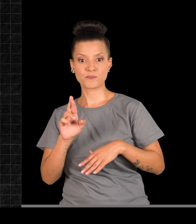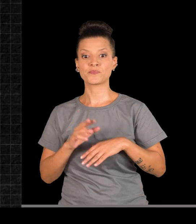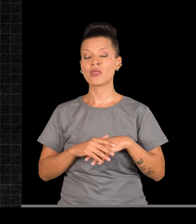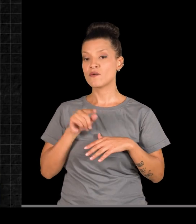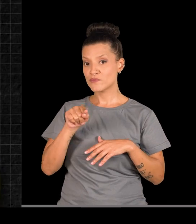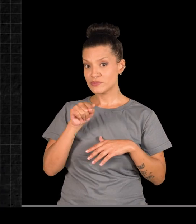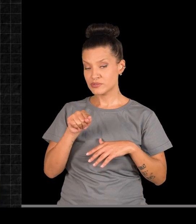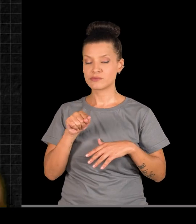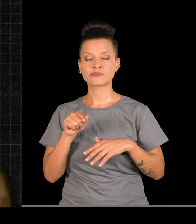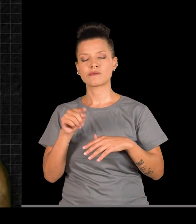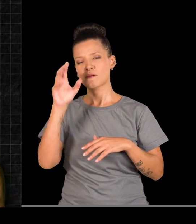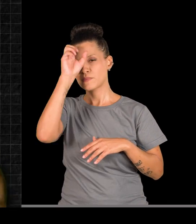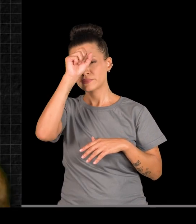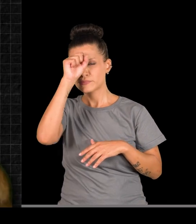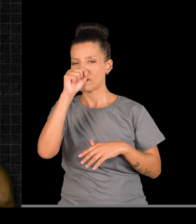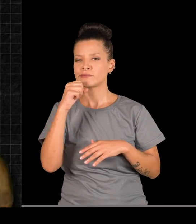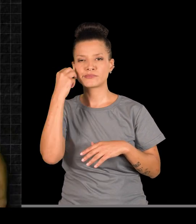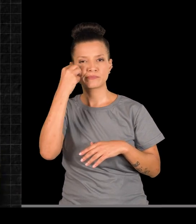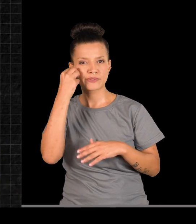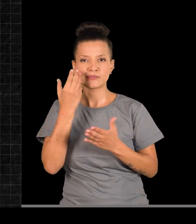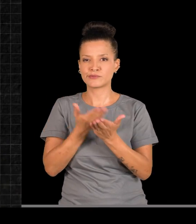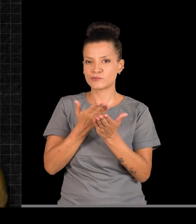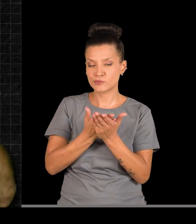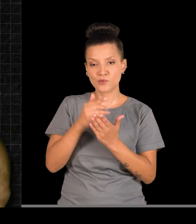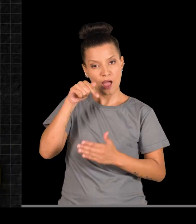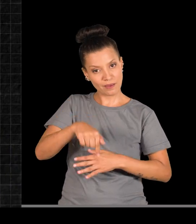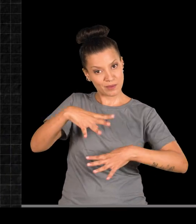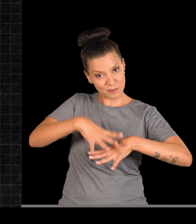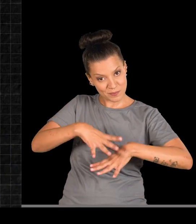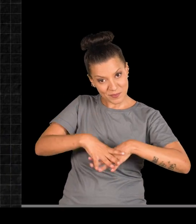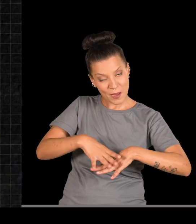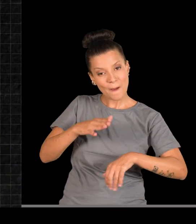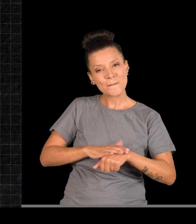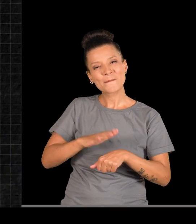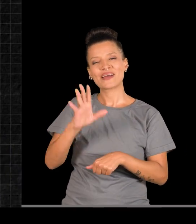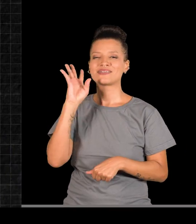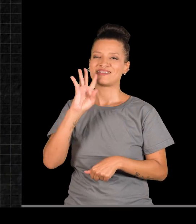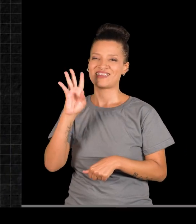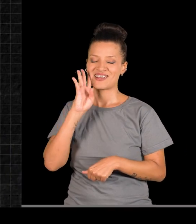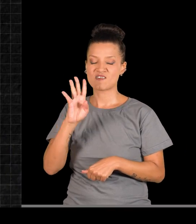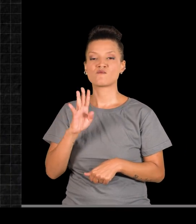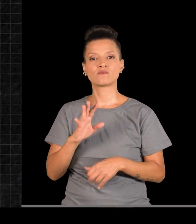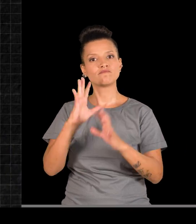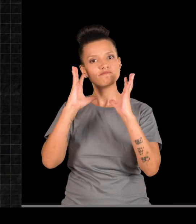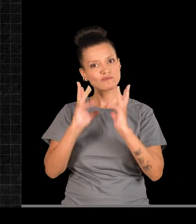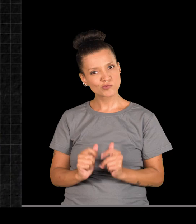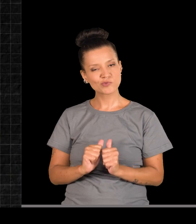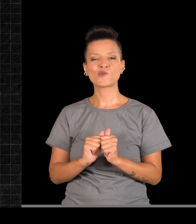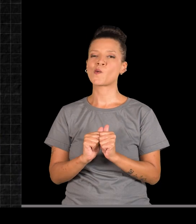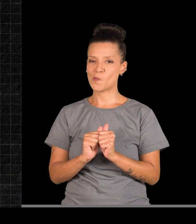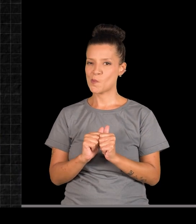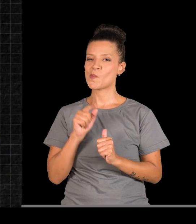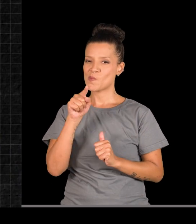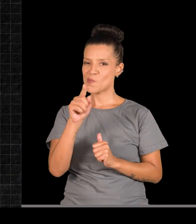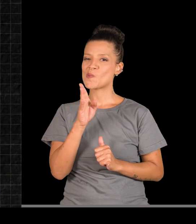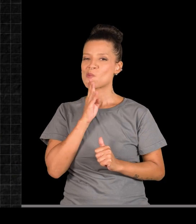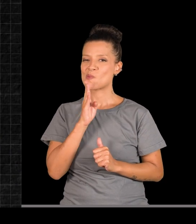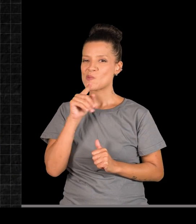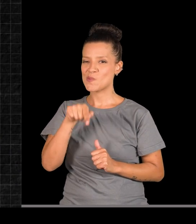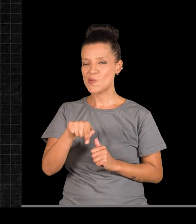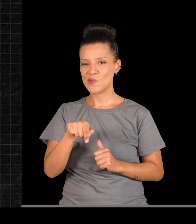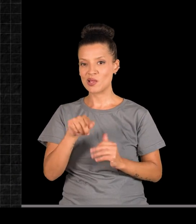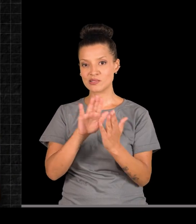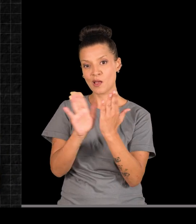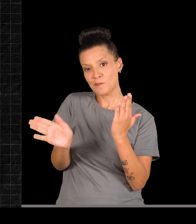www.matematicario.com.br. Lá você vai ter lista de exercícios, plano de estudo, o seu aprendizado, a sua experiência com a matemática vai ser mais legal, mais integral e mais